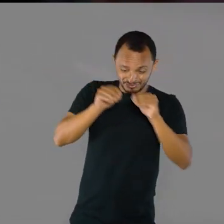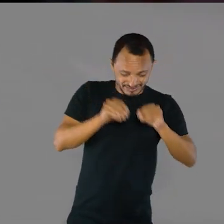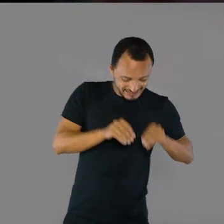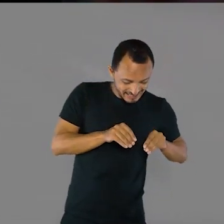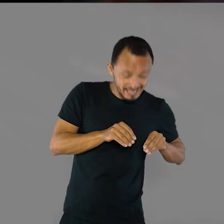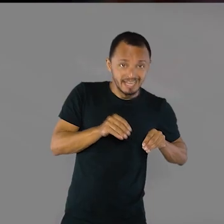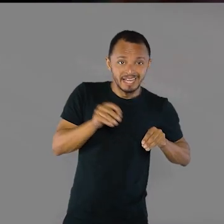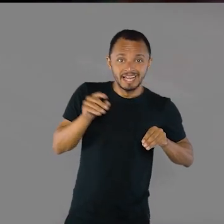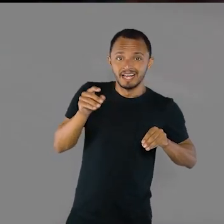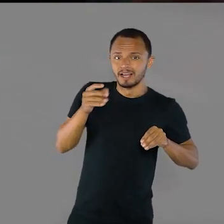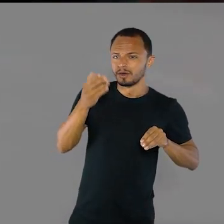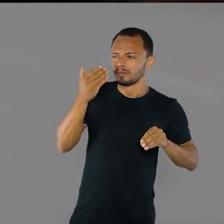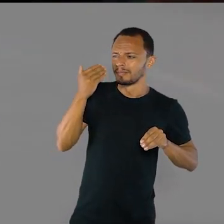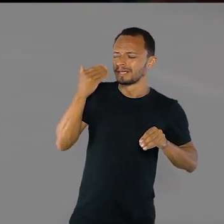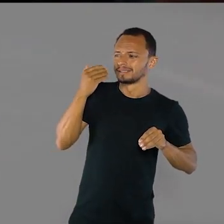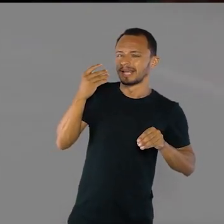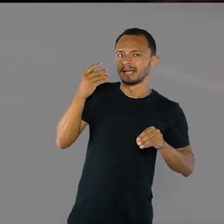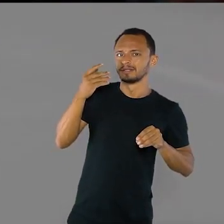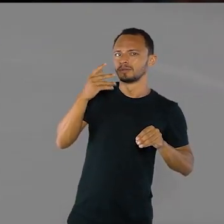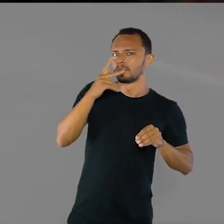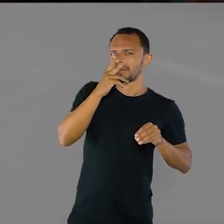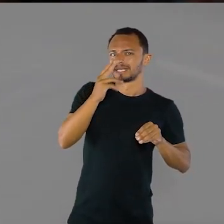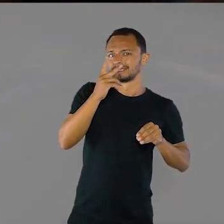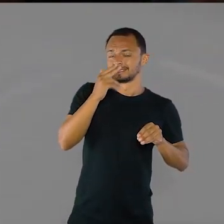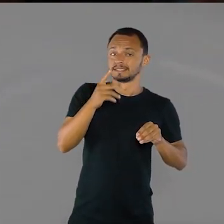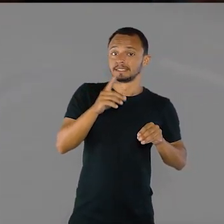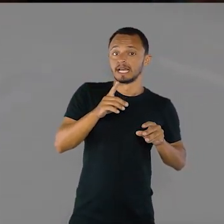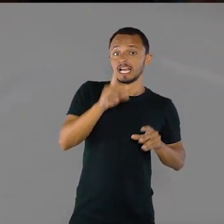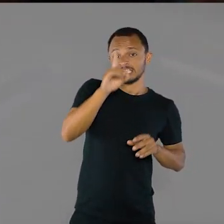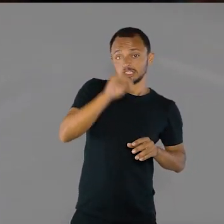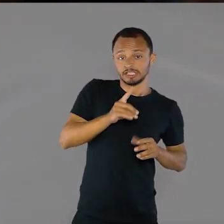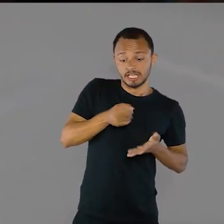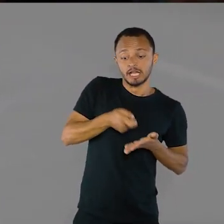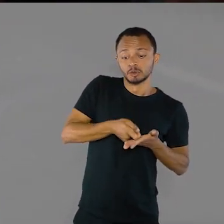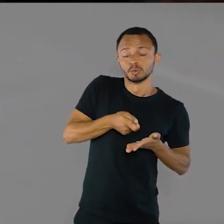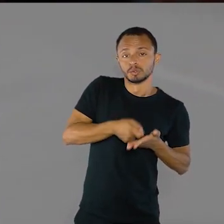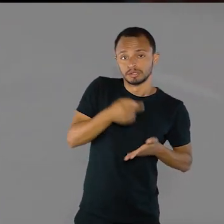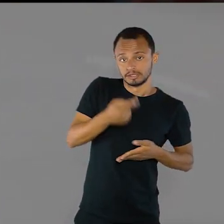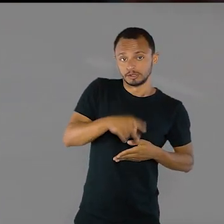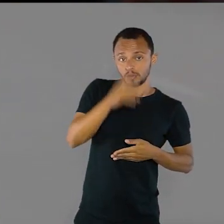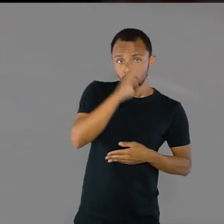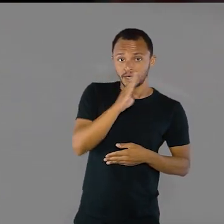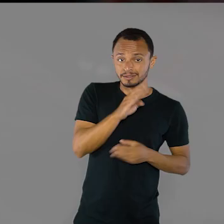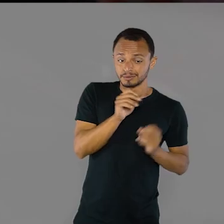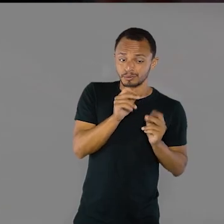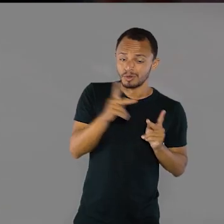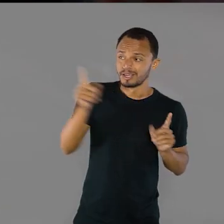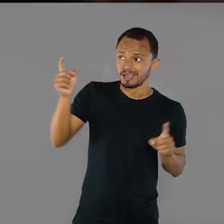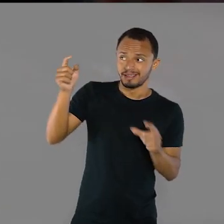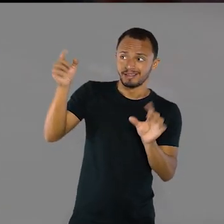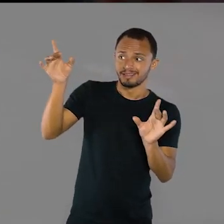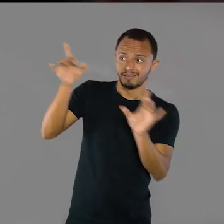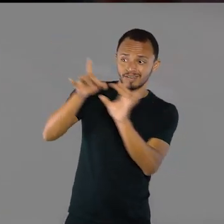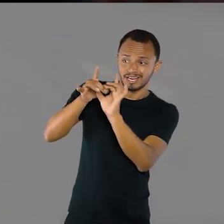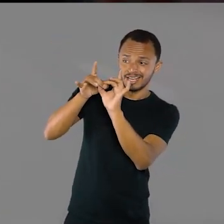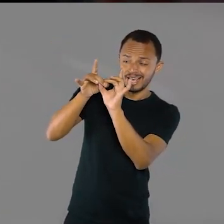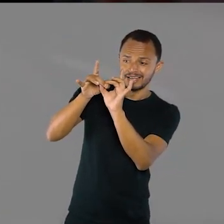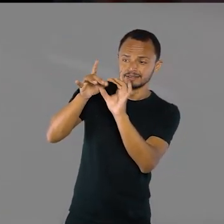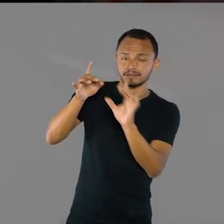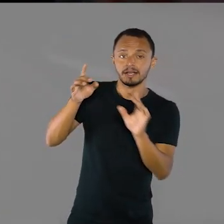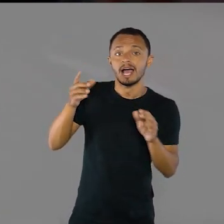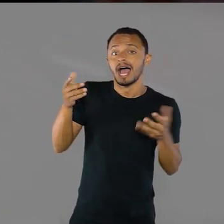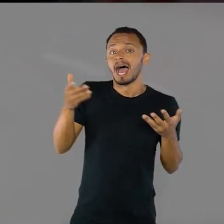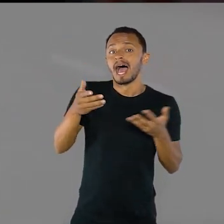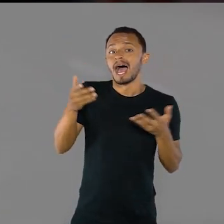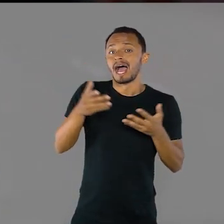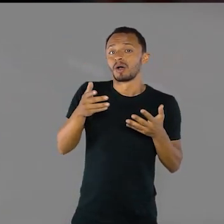menos amigável com a ditadura que a gente estava tendo aqui no Brasil. Agora, com o coração, né, o governo